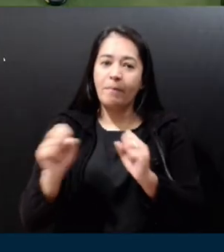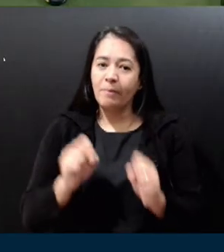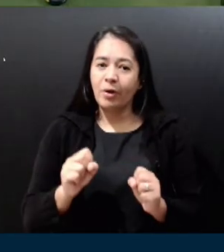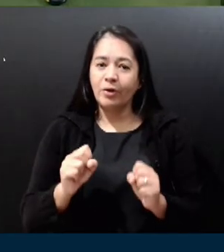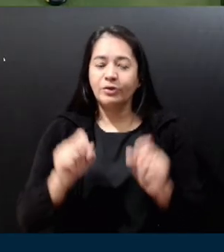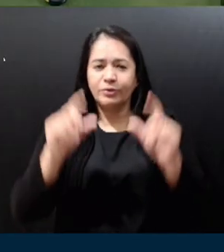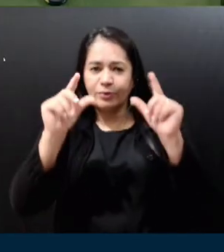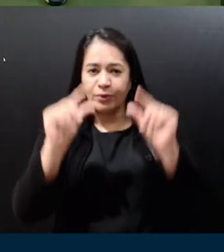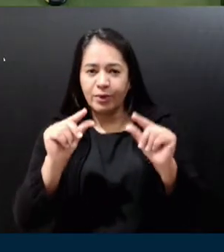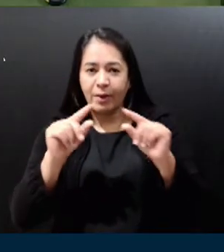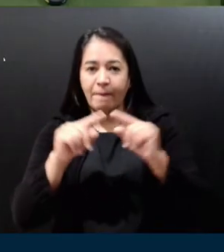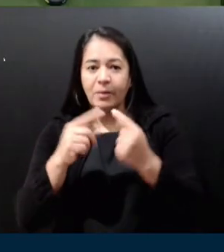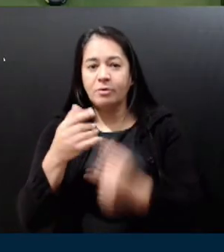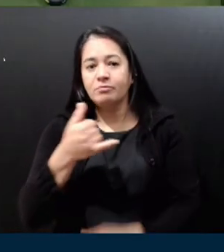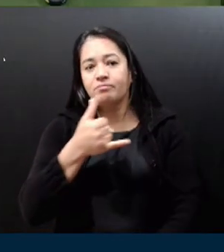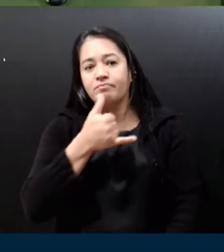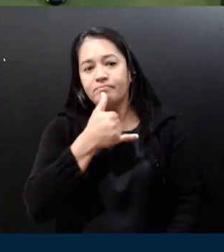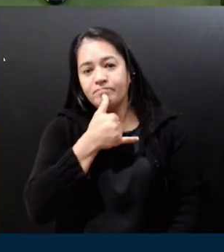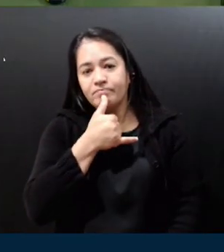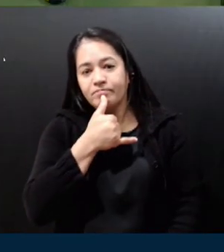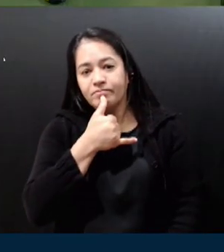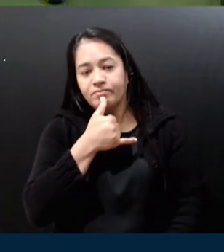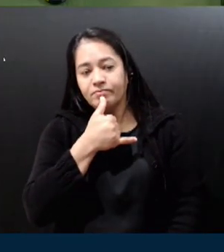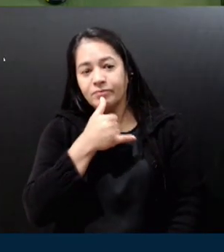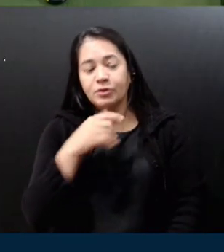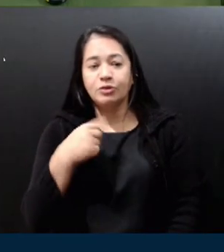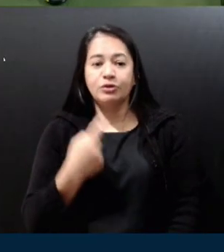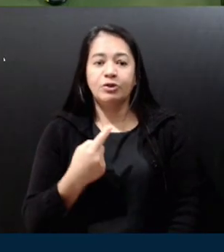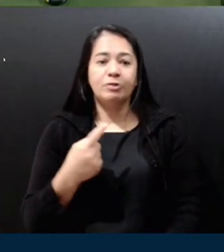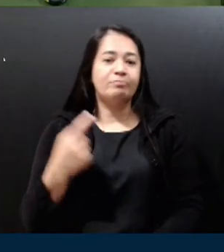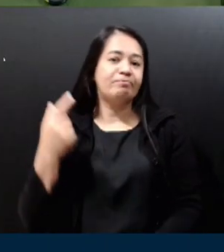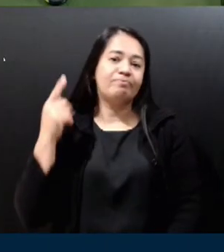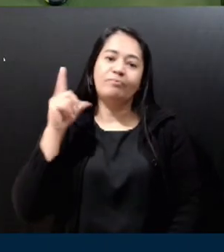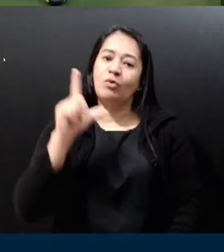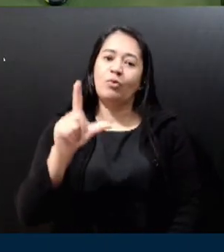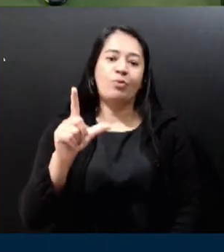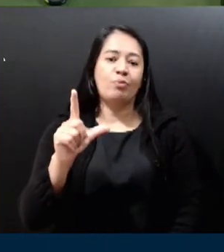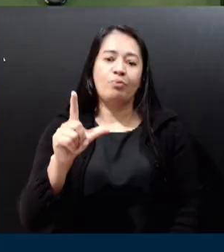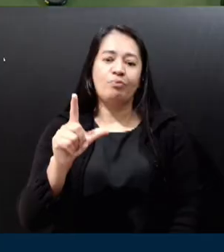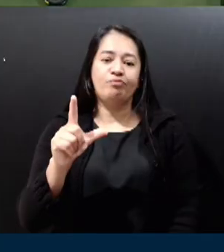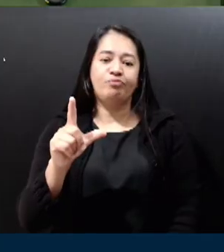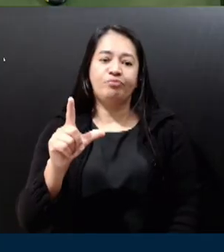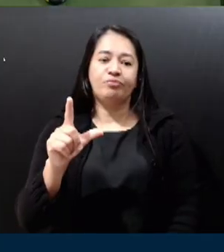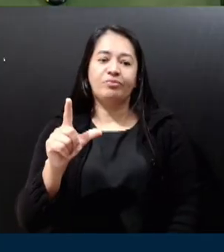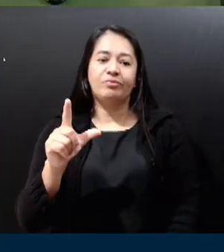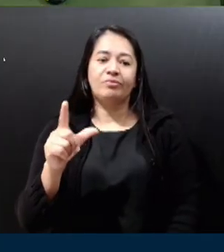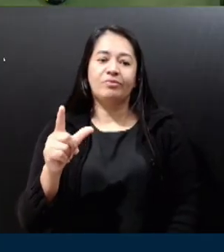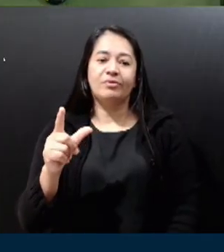Infelizmente, a gente não consegue ter uma vacina para isso,